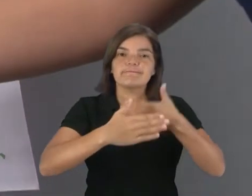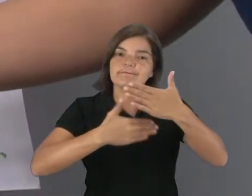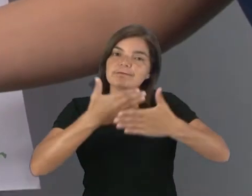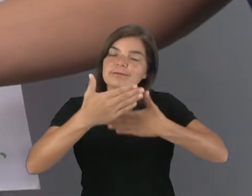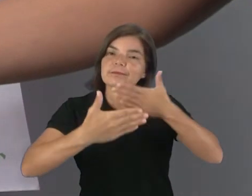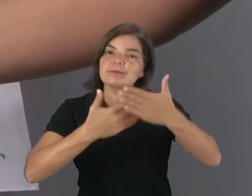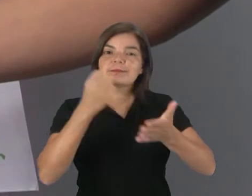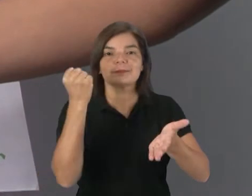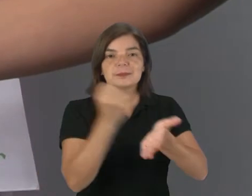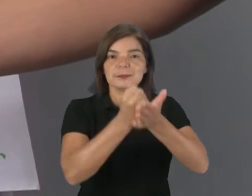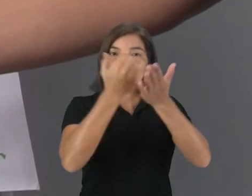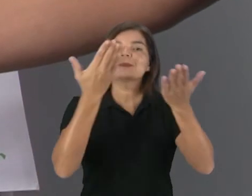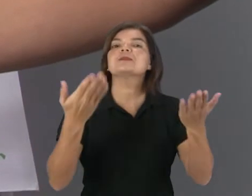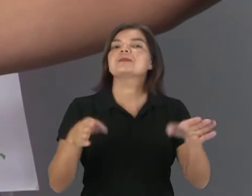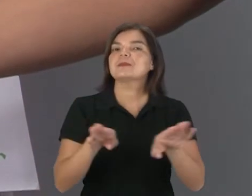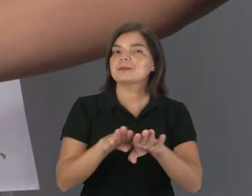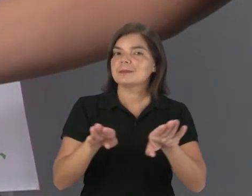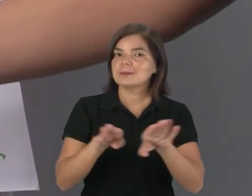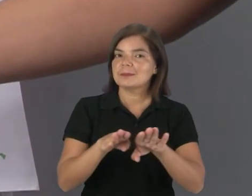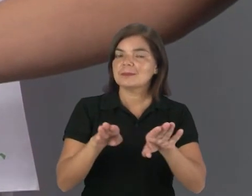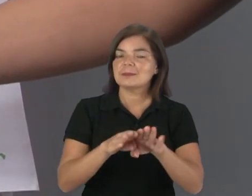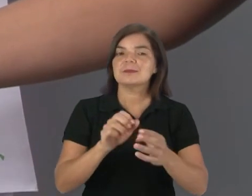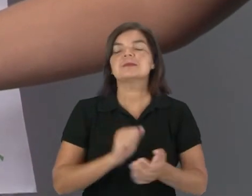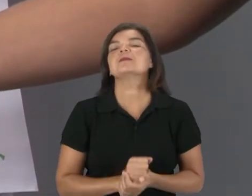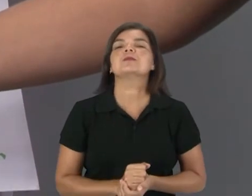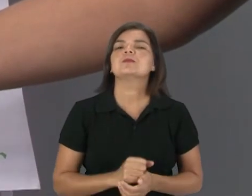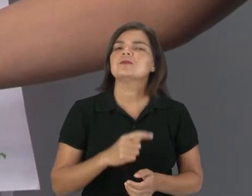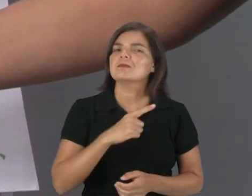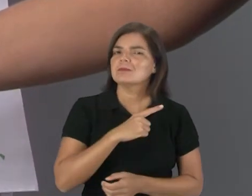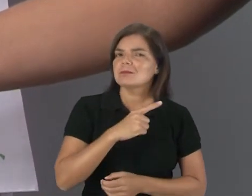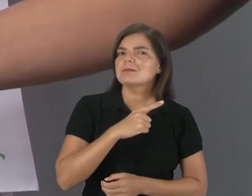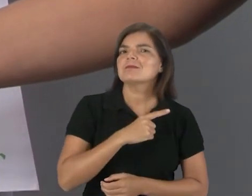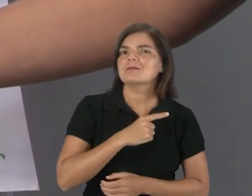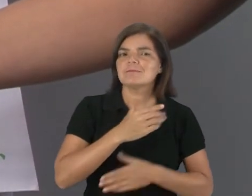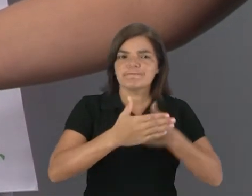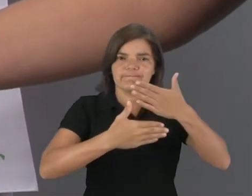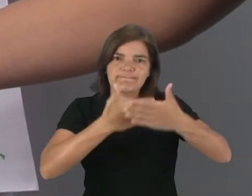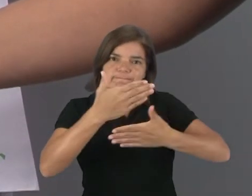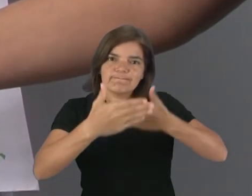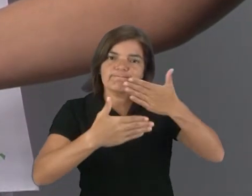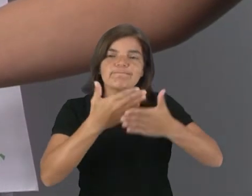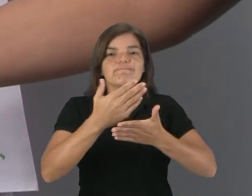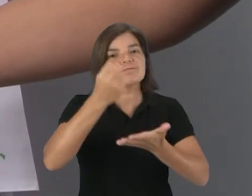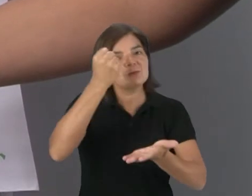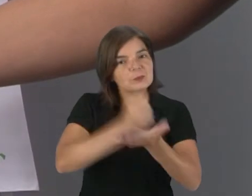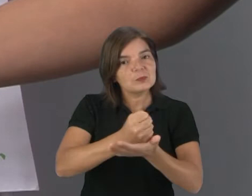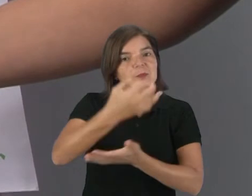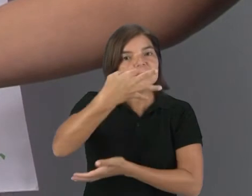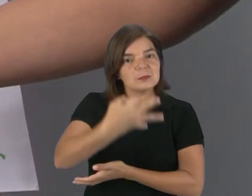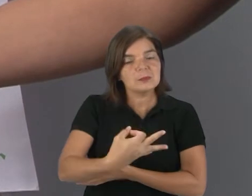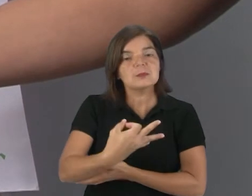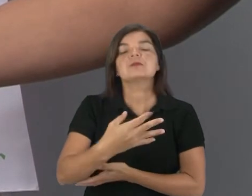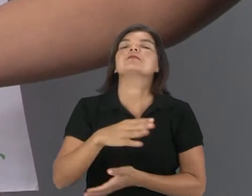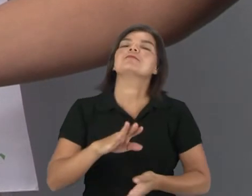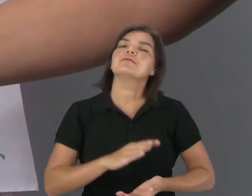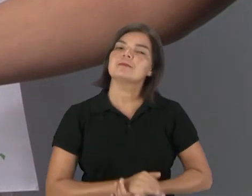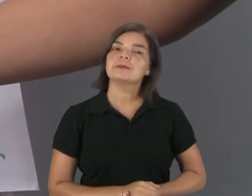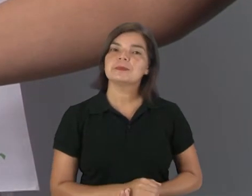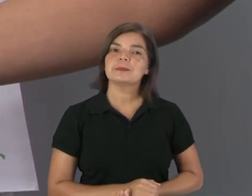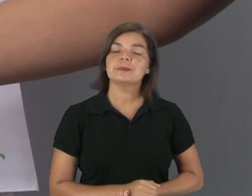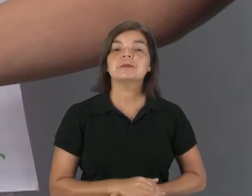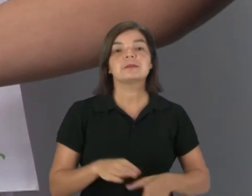e etiquetagem. Aqui eles recebem a embalagem adequada e as